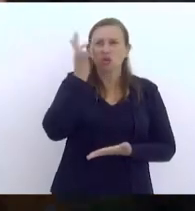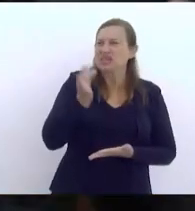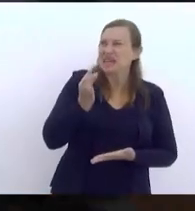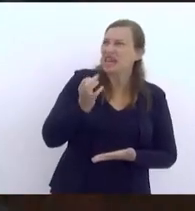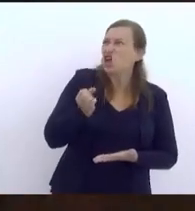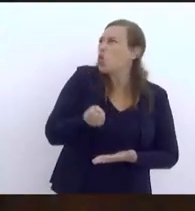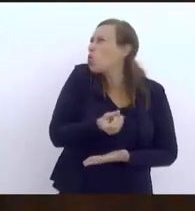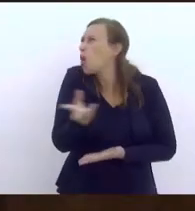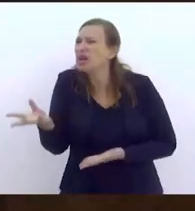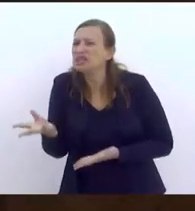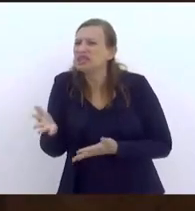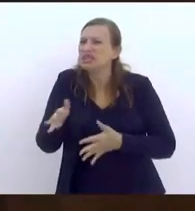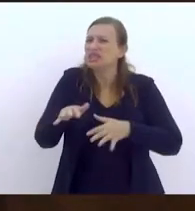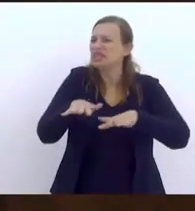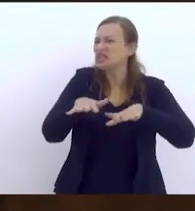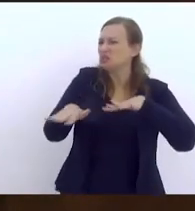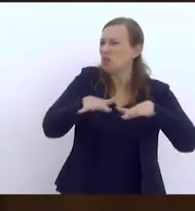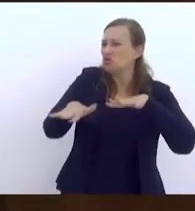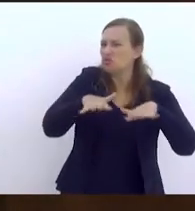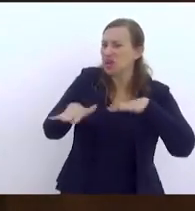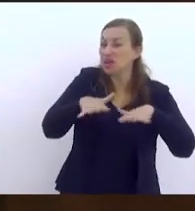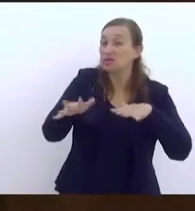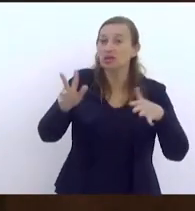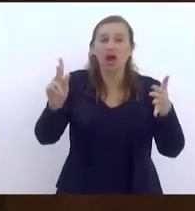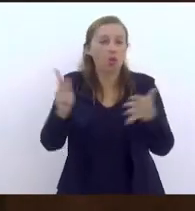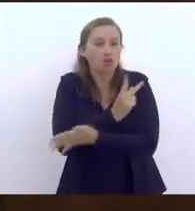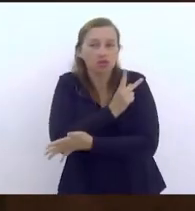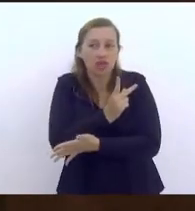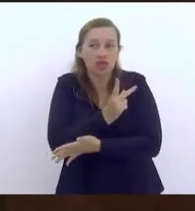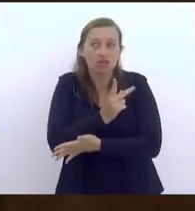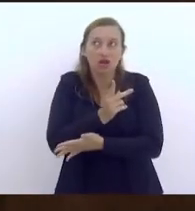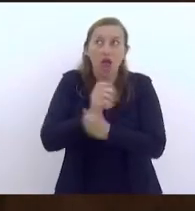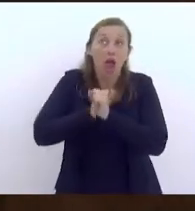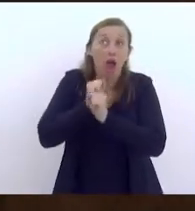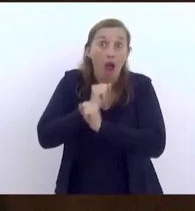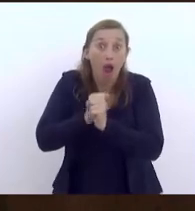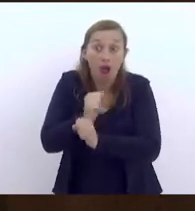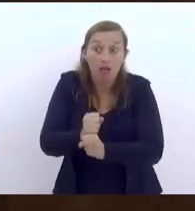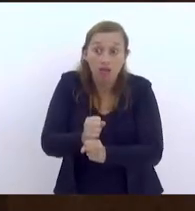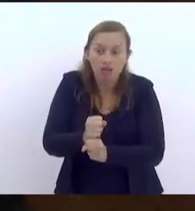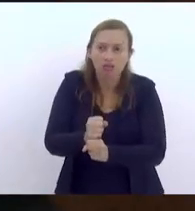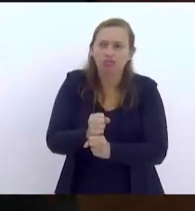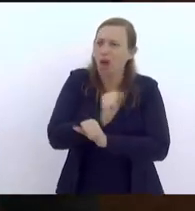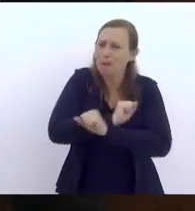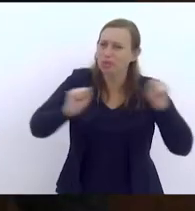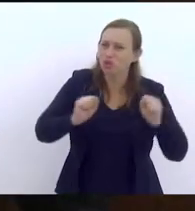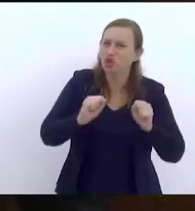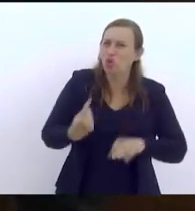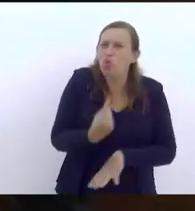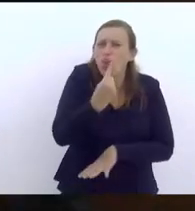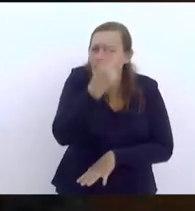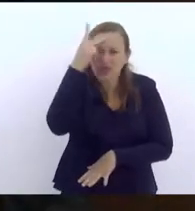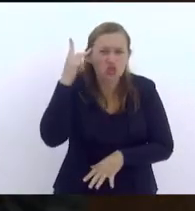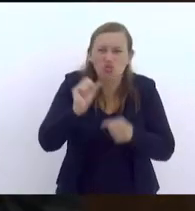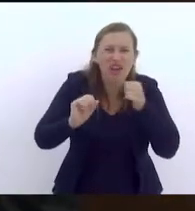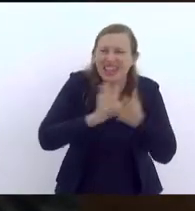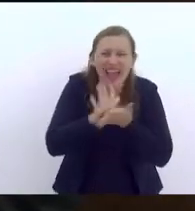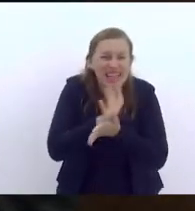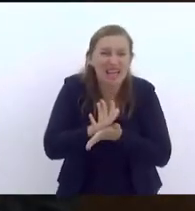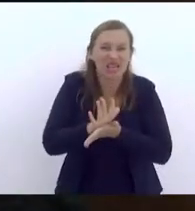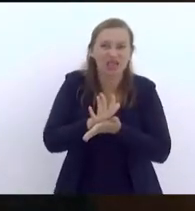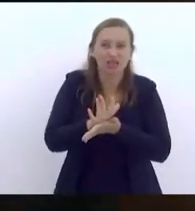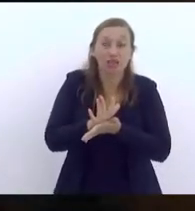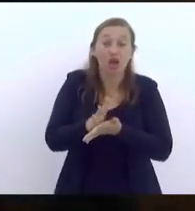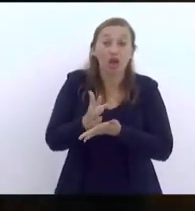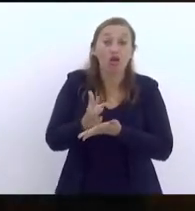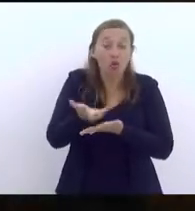quantas passeatas ou quantos movimentos acontecem, já não sei quantos anos. Não é possível que ninguém faz nada. É